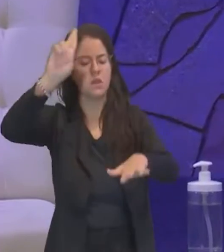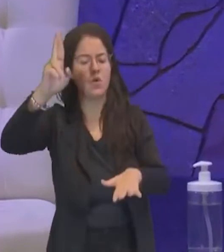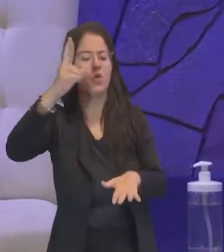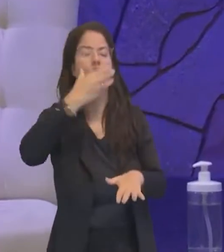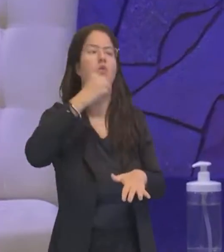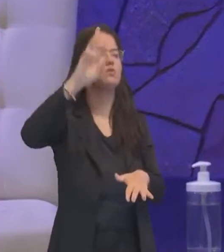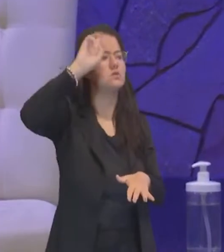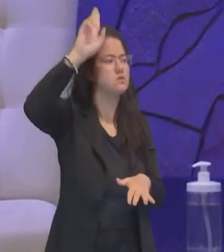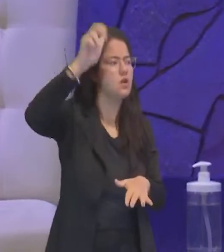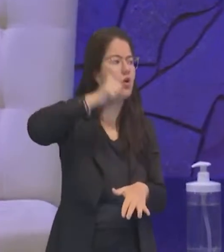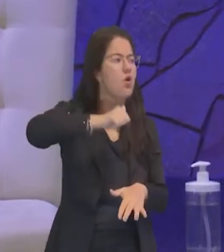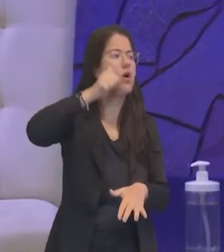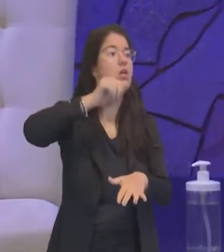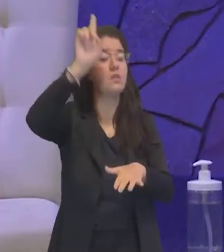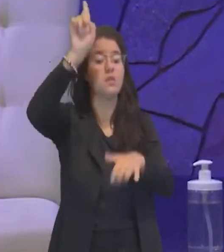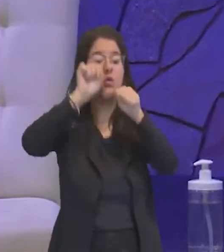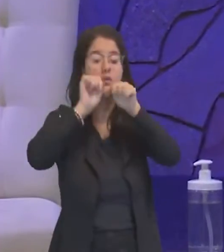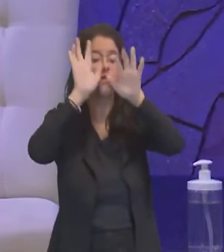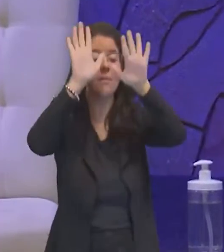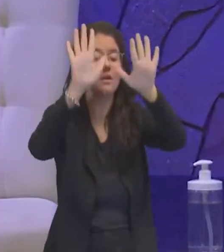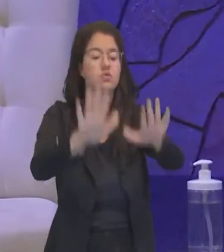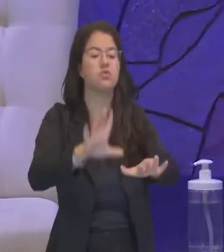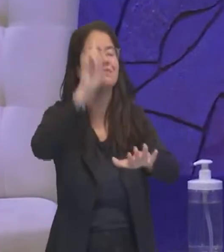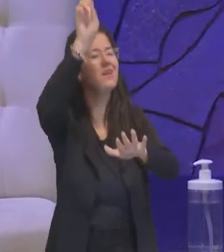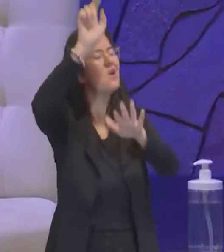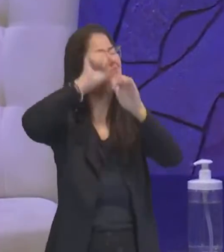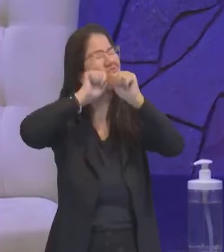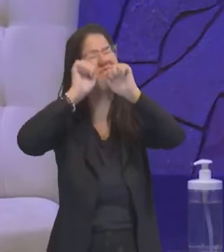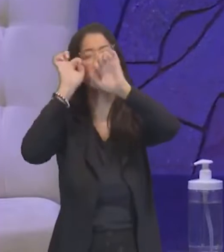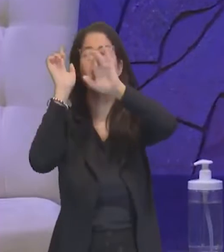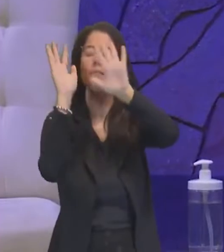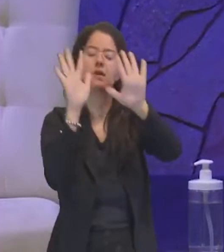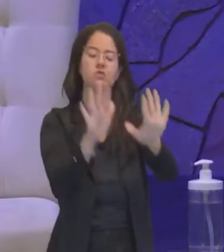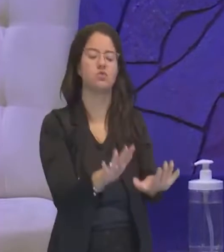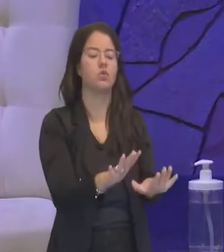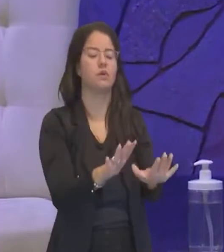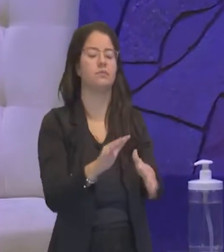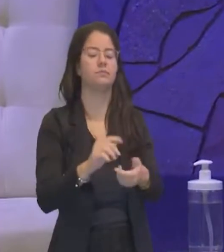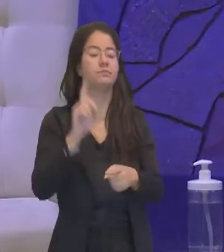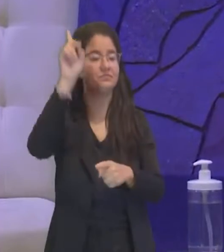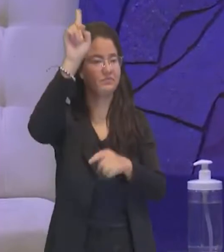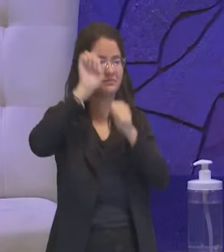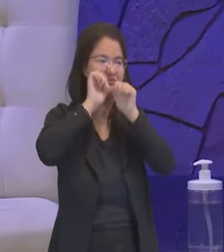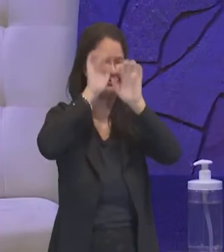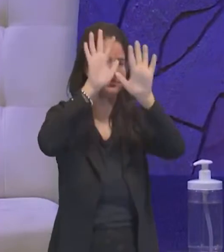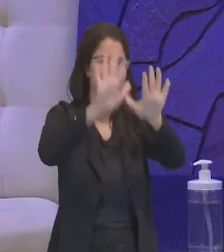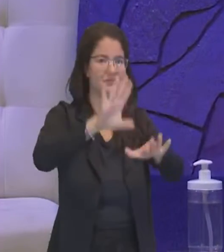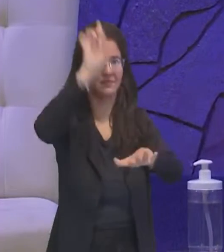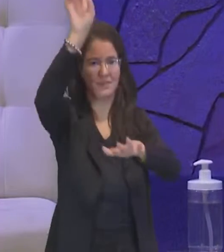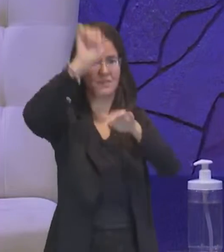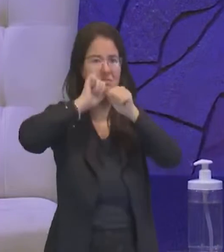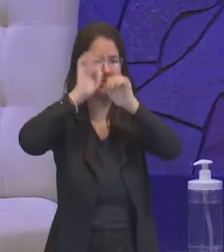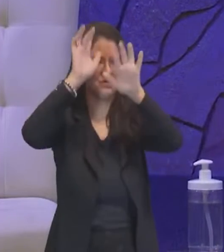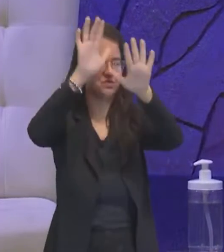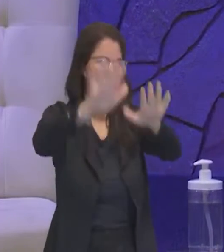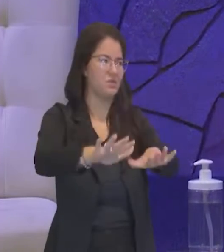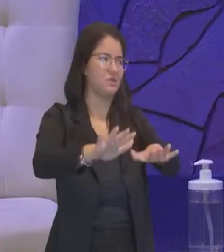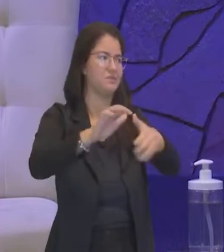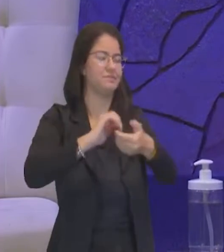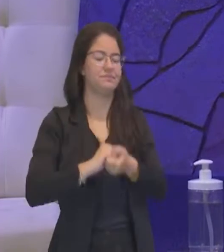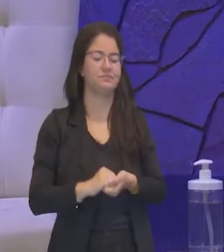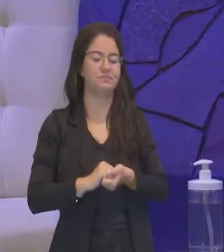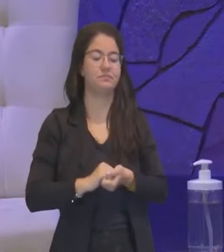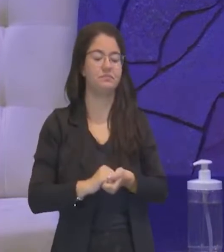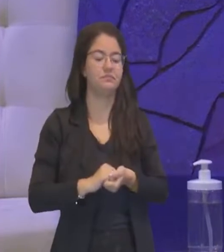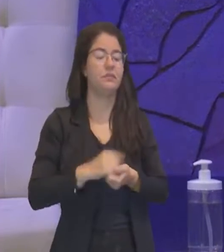lá, Deus abençoe, Deus abençoe, Deus abençoe, Deus abençoe.